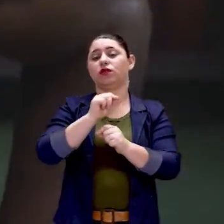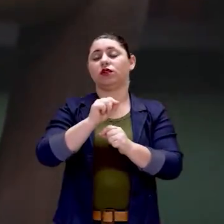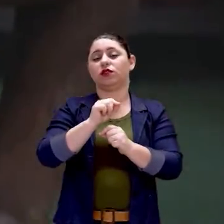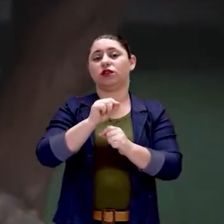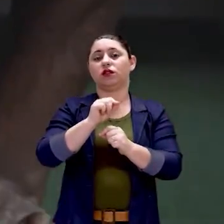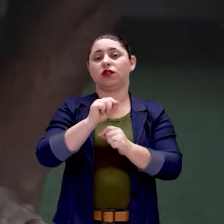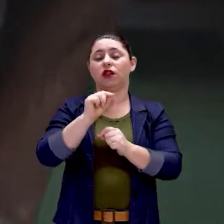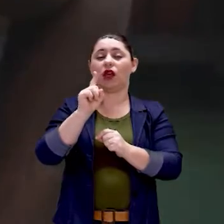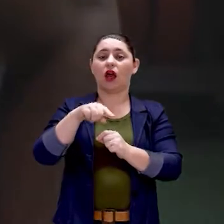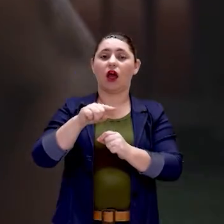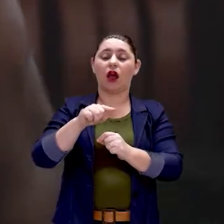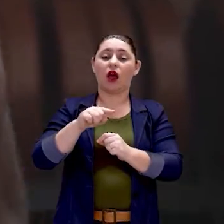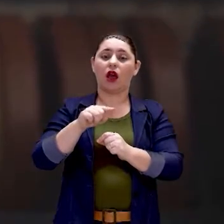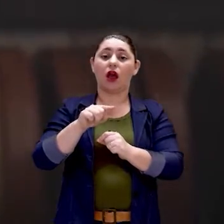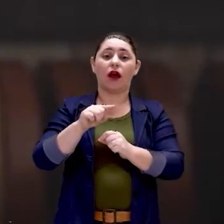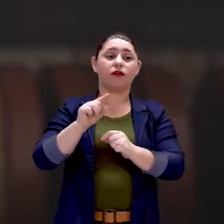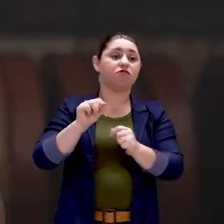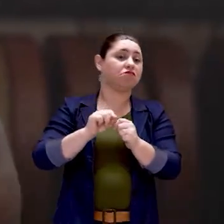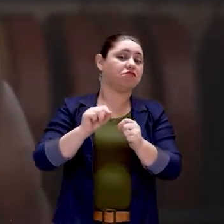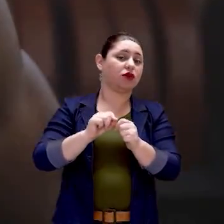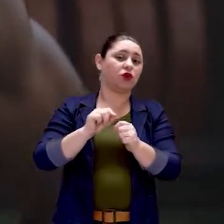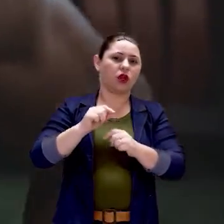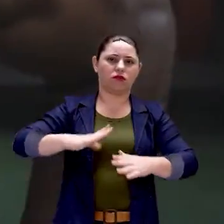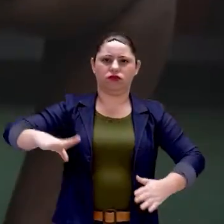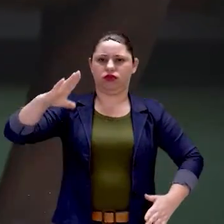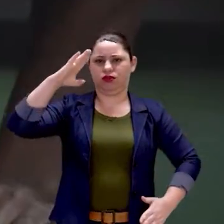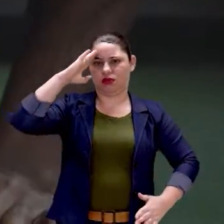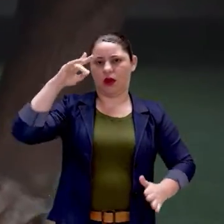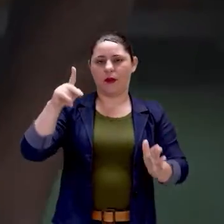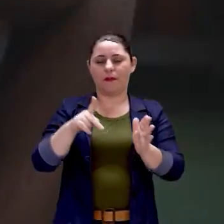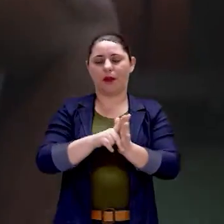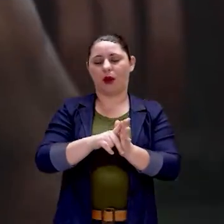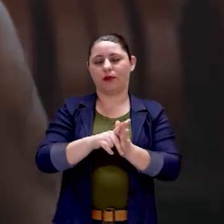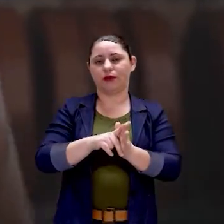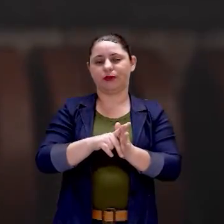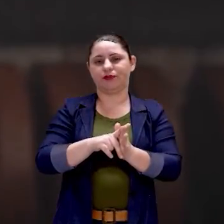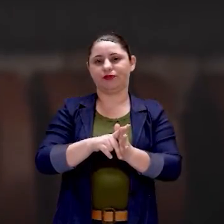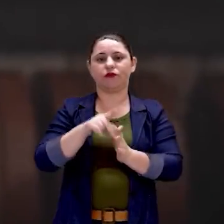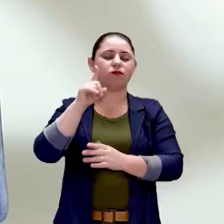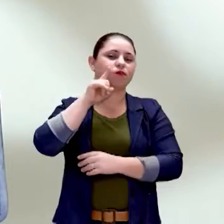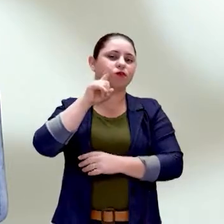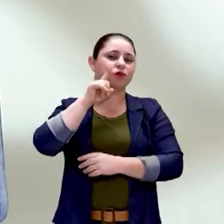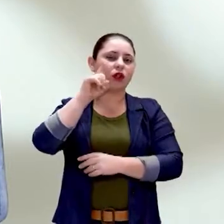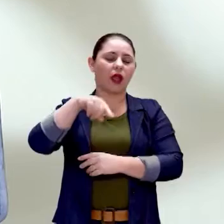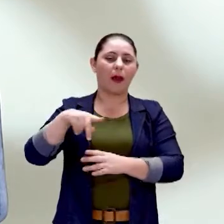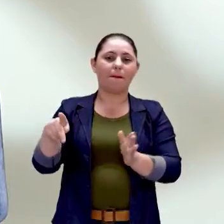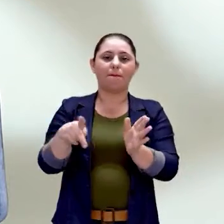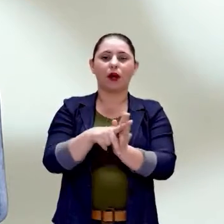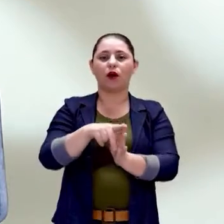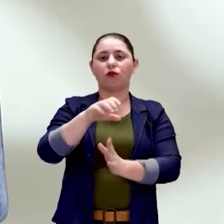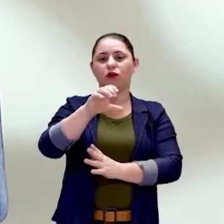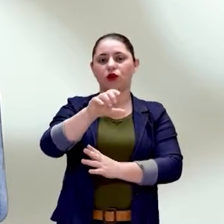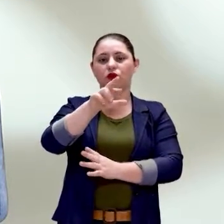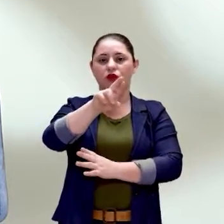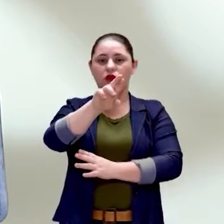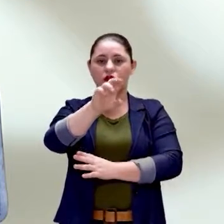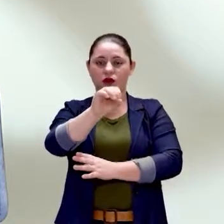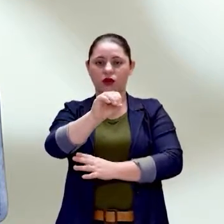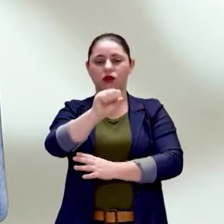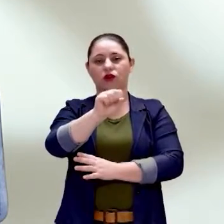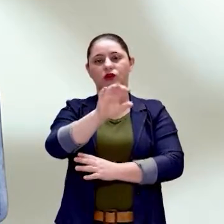o Workout of the Day, que veio do exército americano. Então, esse foi o método, que é o método CrossFit.